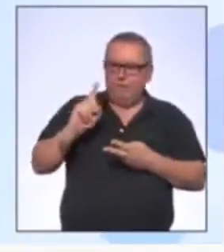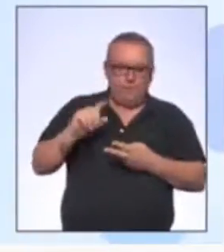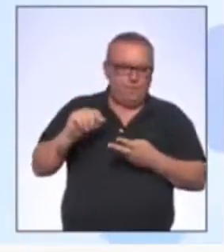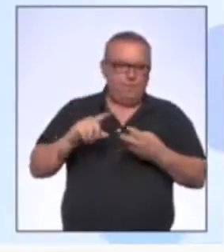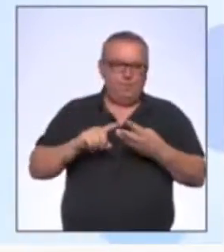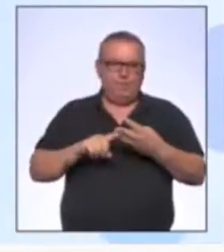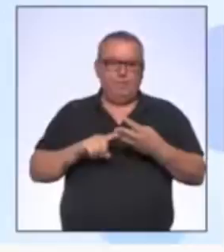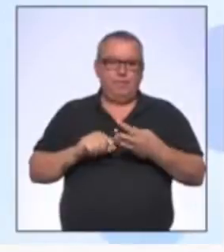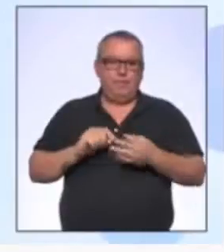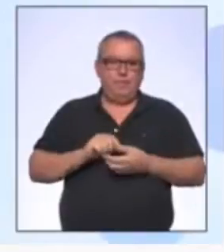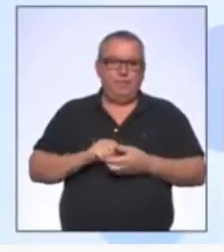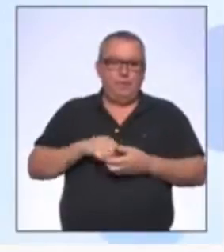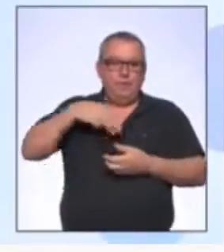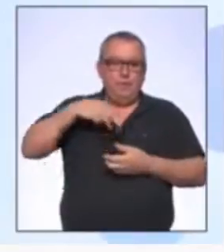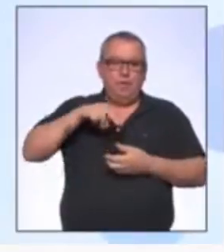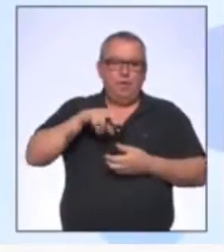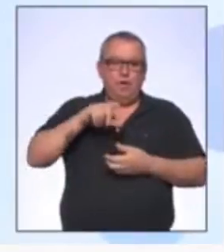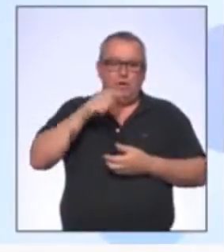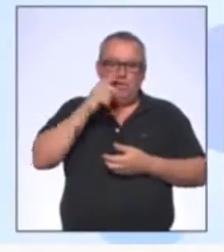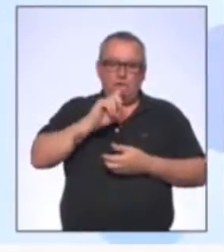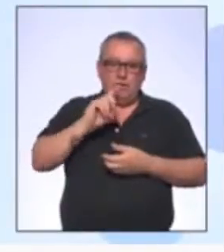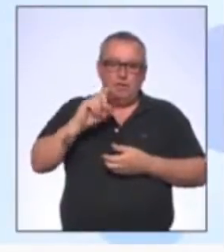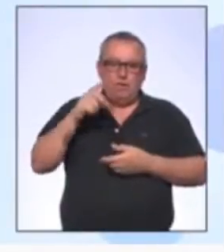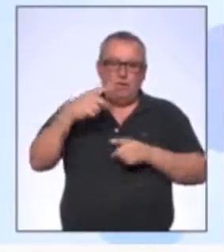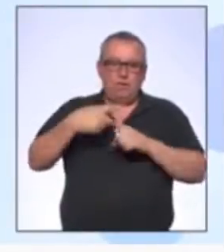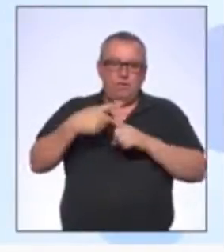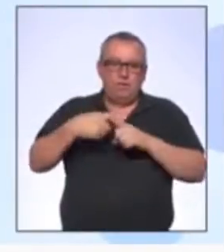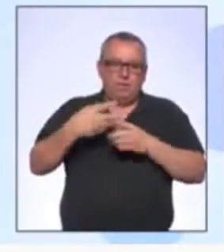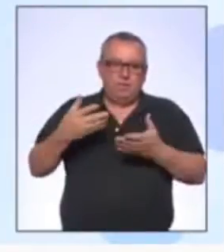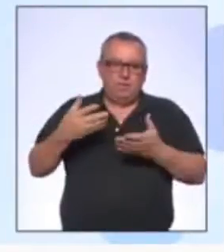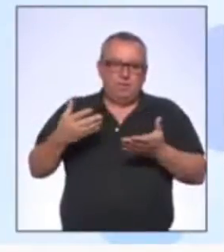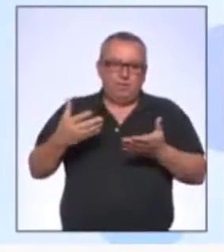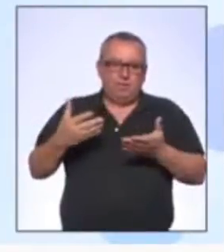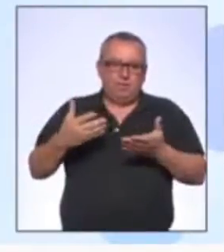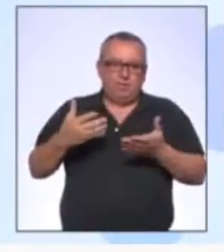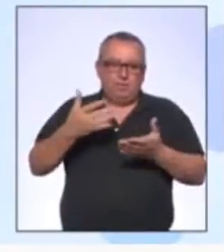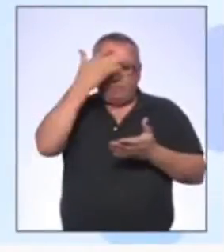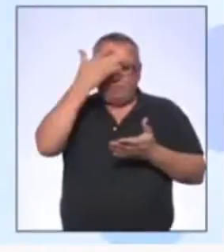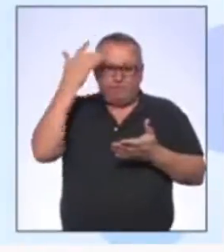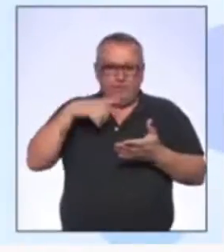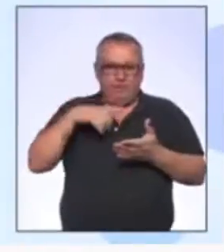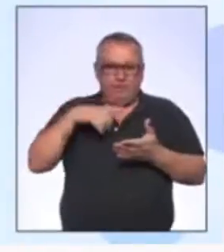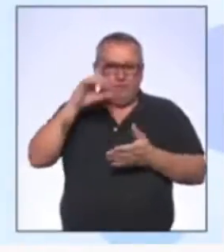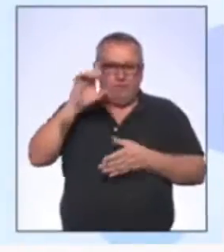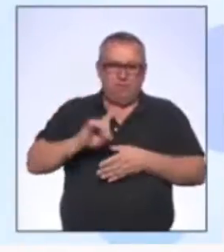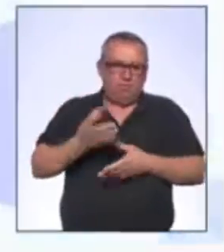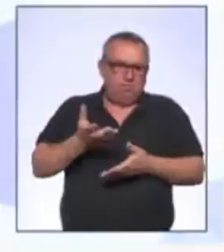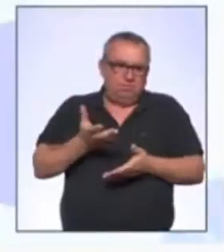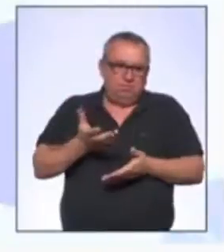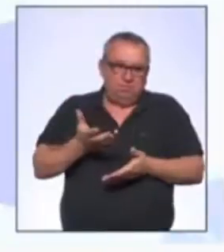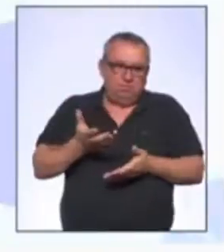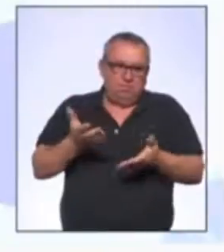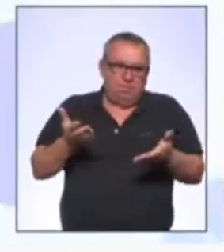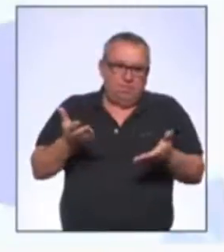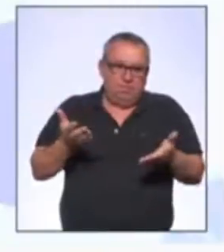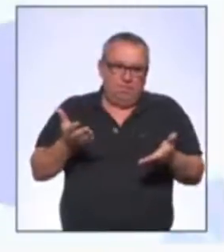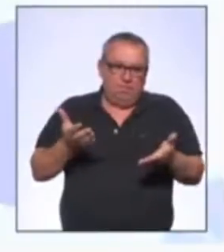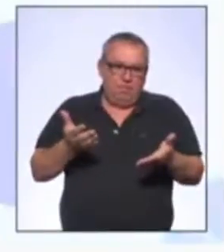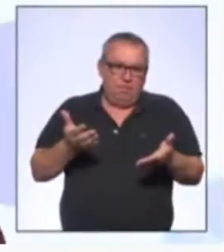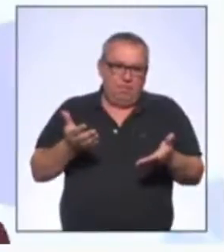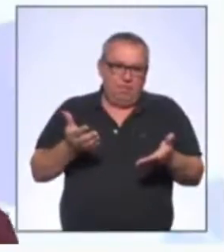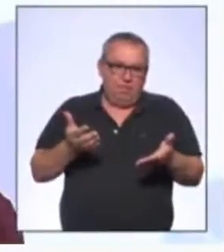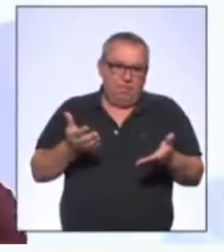não o murilo falou não porque as pessoas têm alguma deficiência exatamente